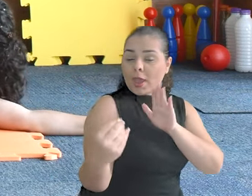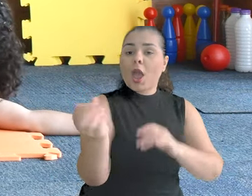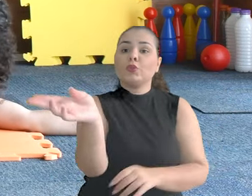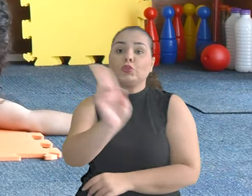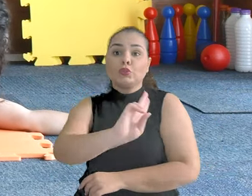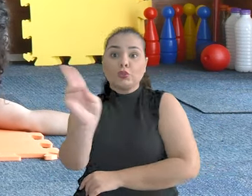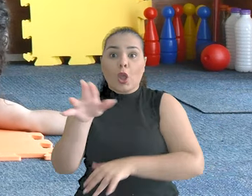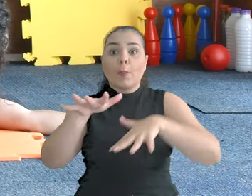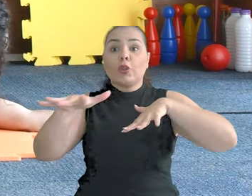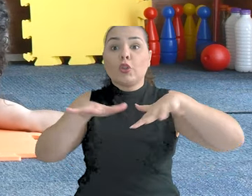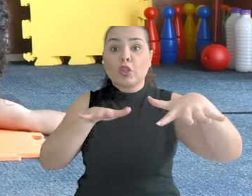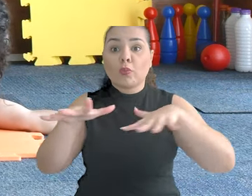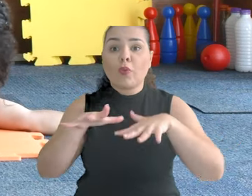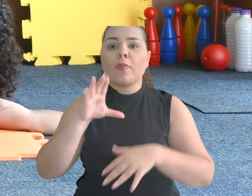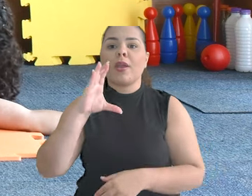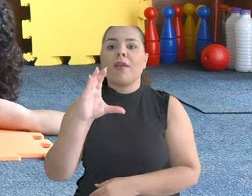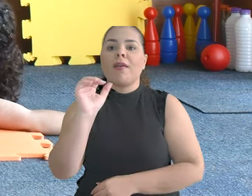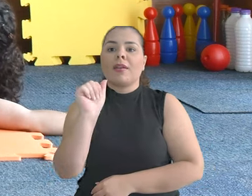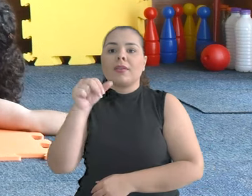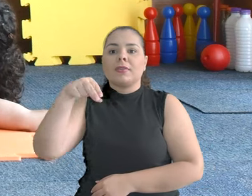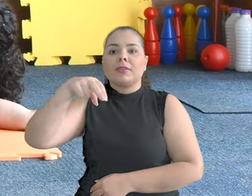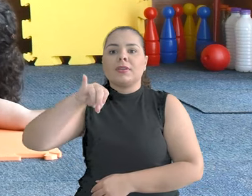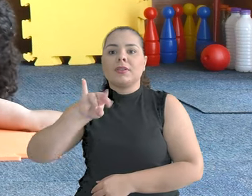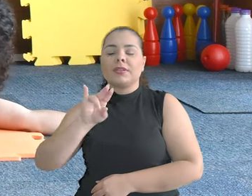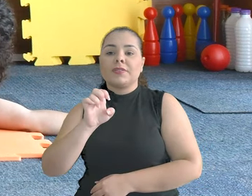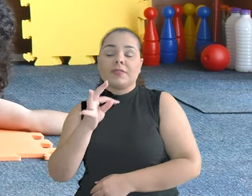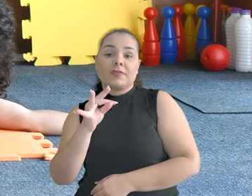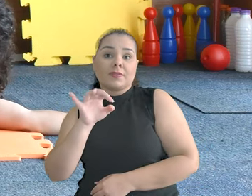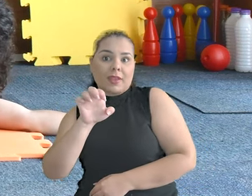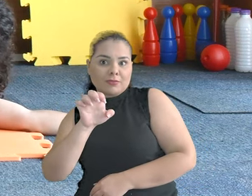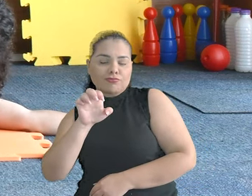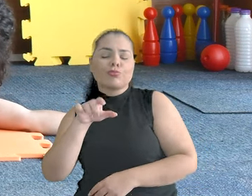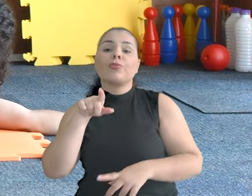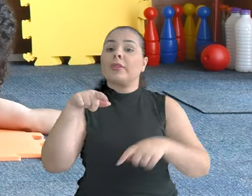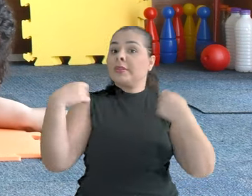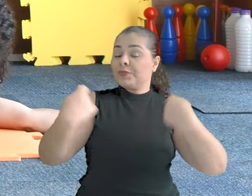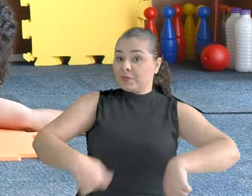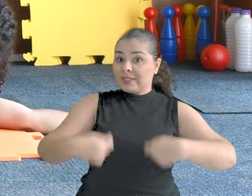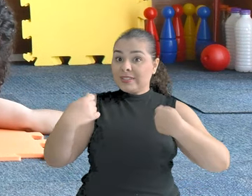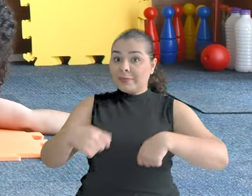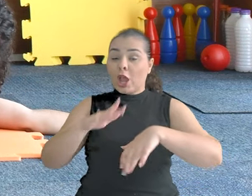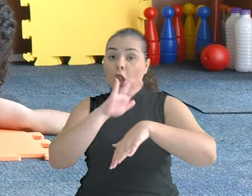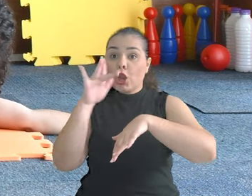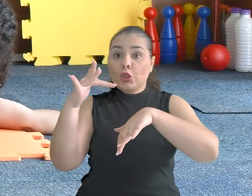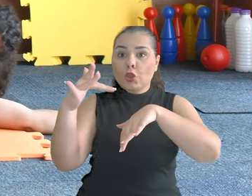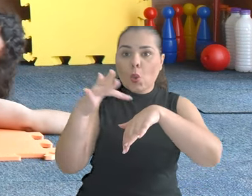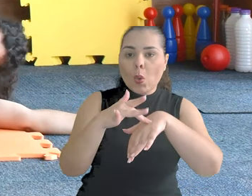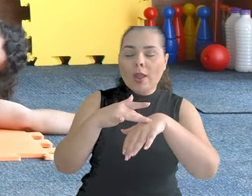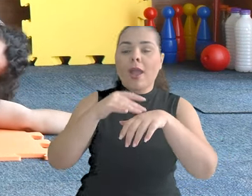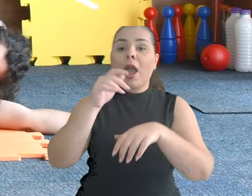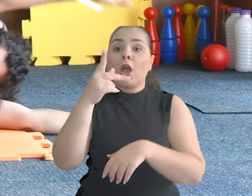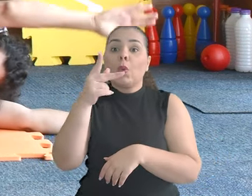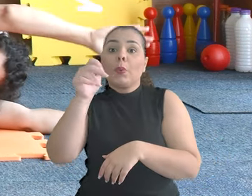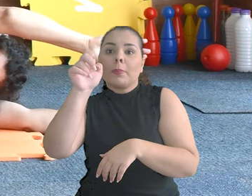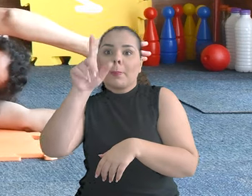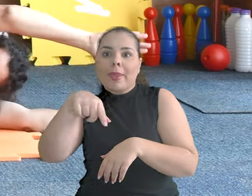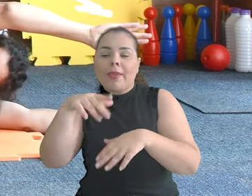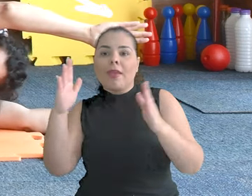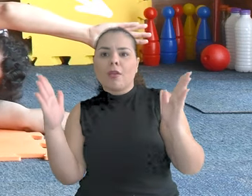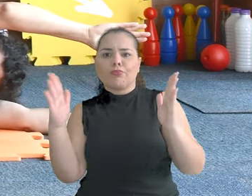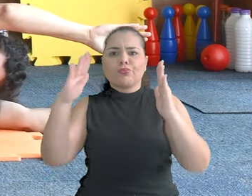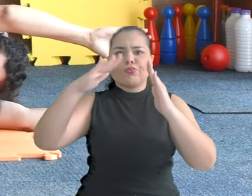canivete Traga seu joelho e toque com as mãos do seu pé e